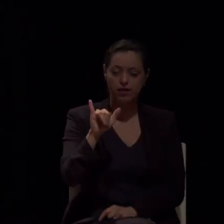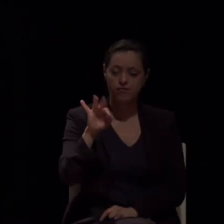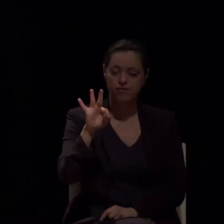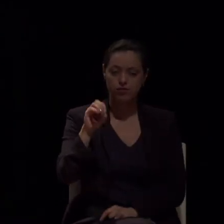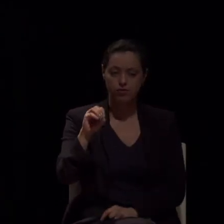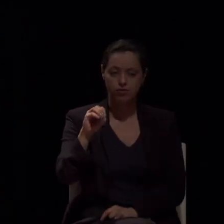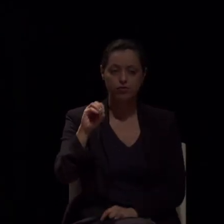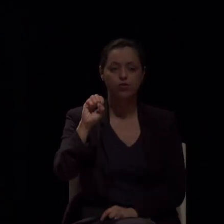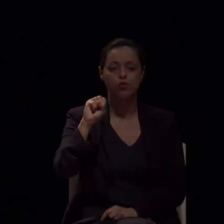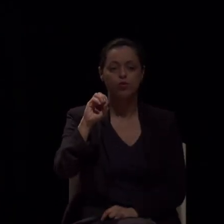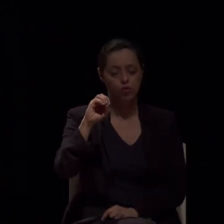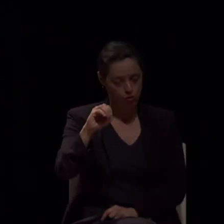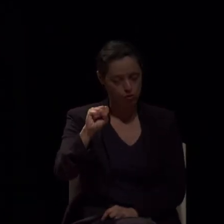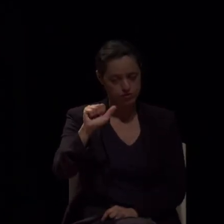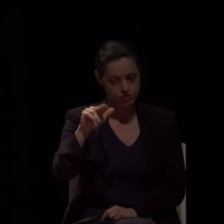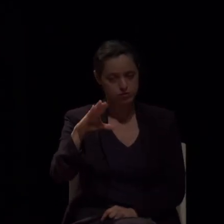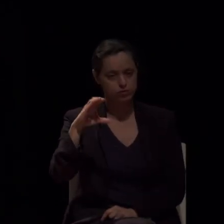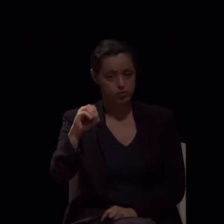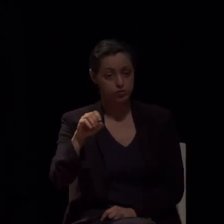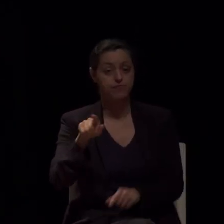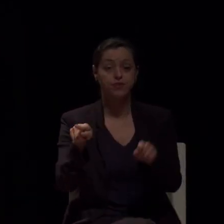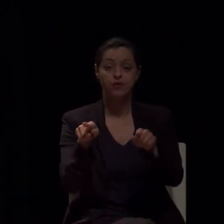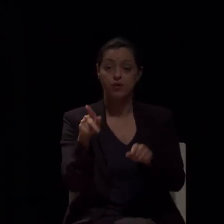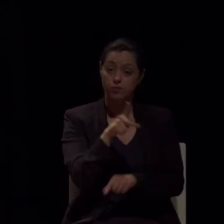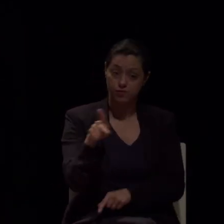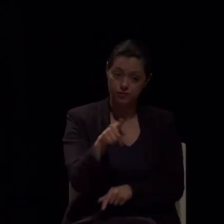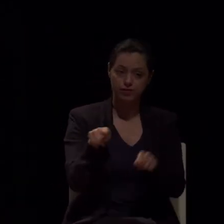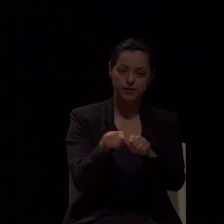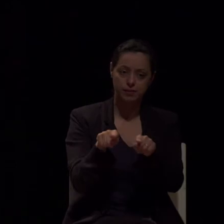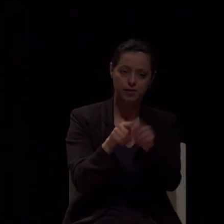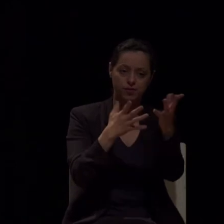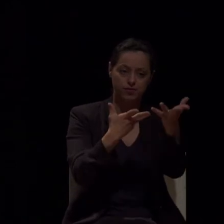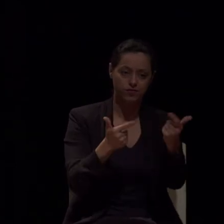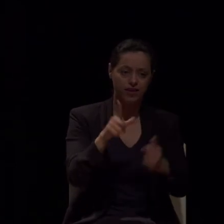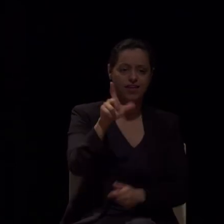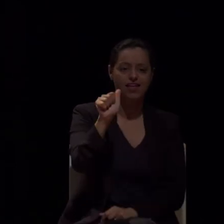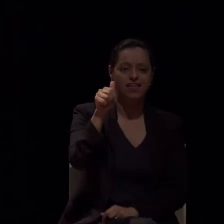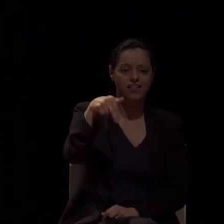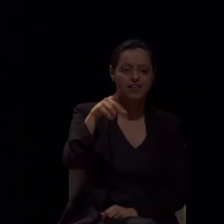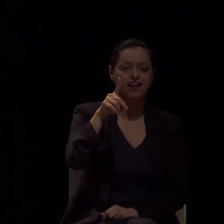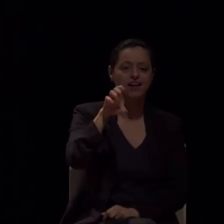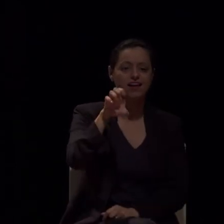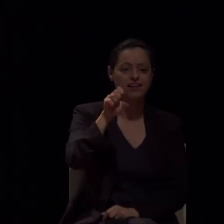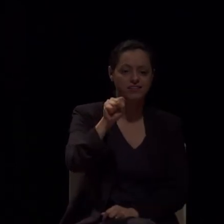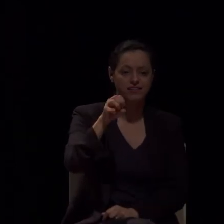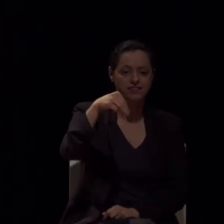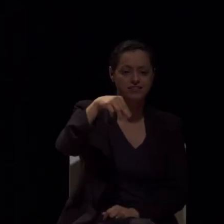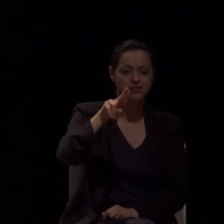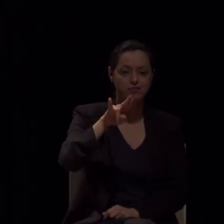convidado da landis musica academia e sim